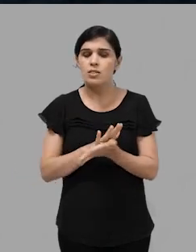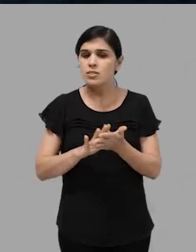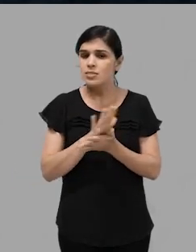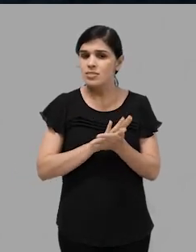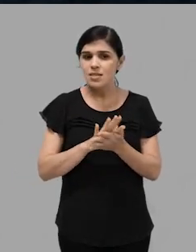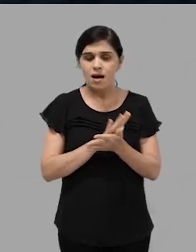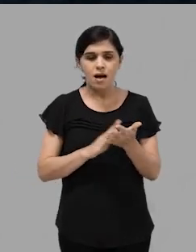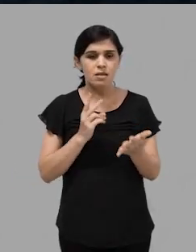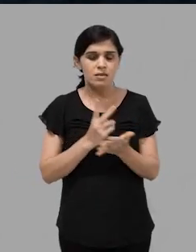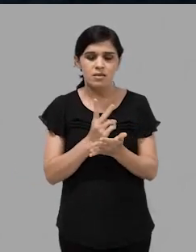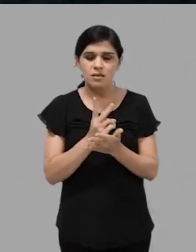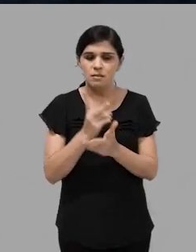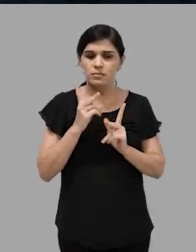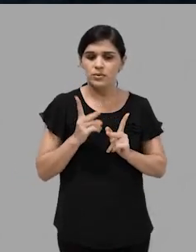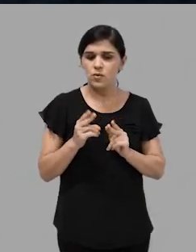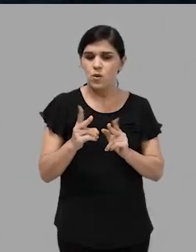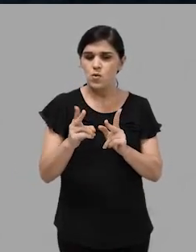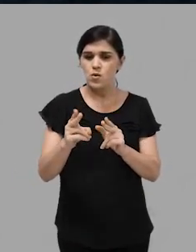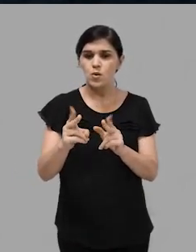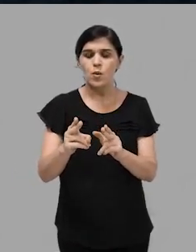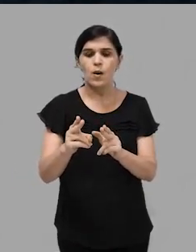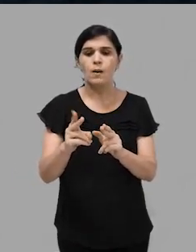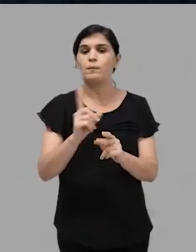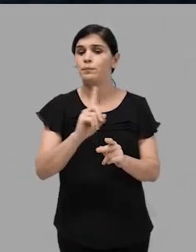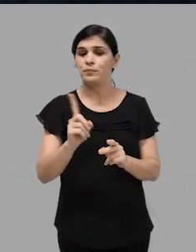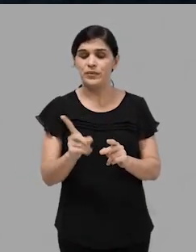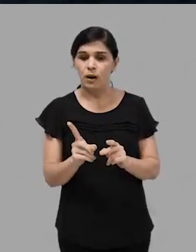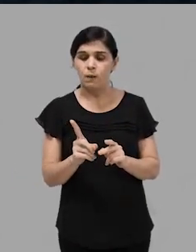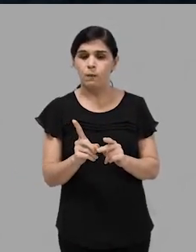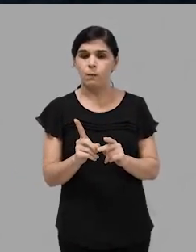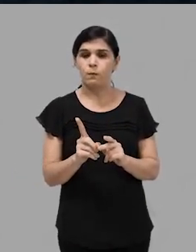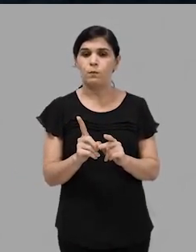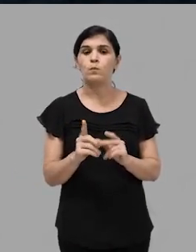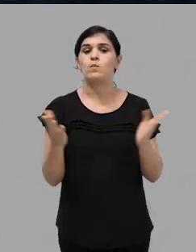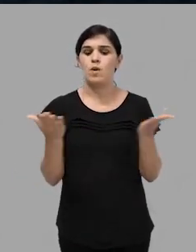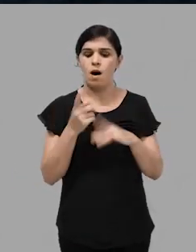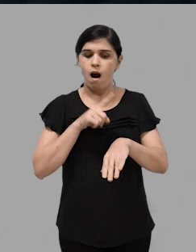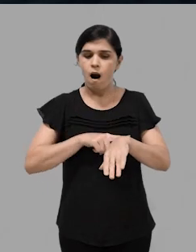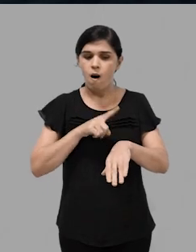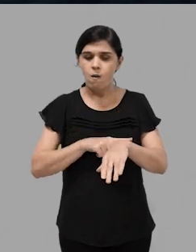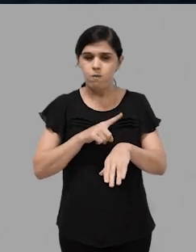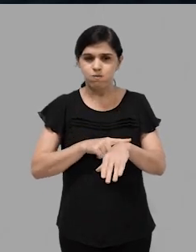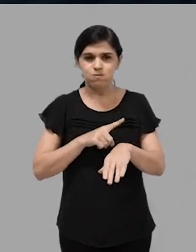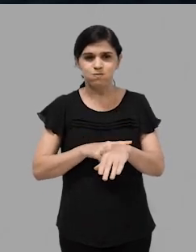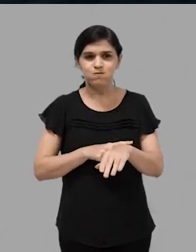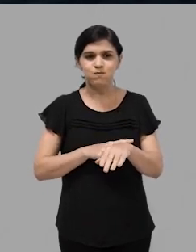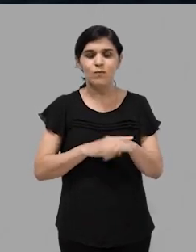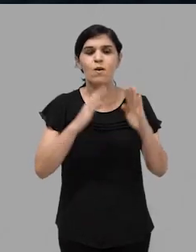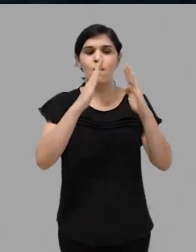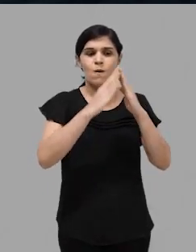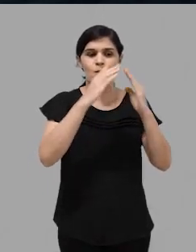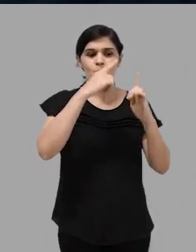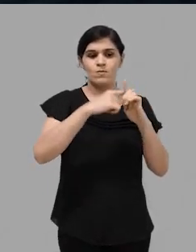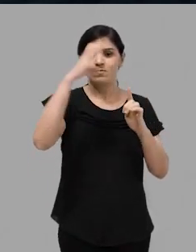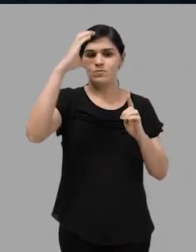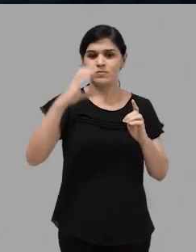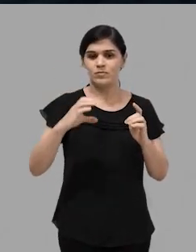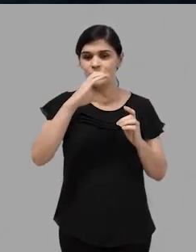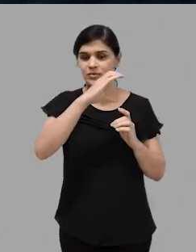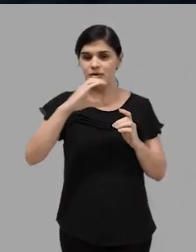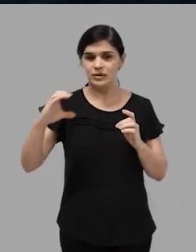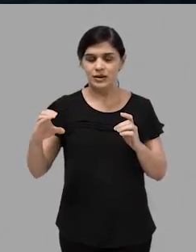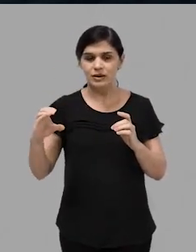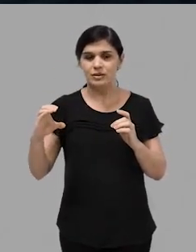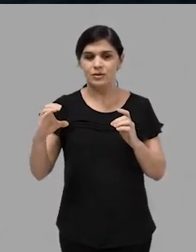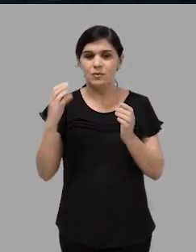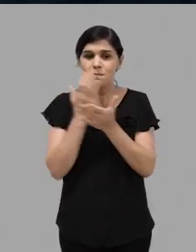para sempre. Então, vai chegar um momento em que a igreja, o feudalismo vai ruir, o sistema vai entrar em declínio